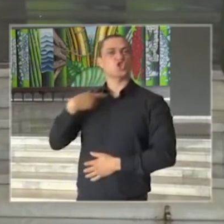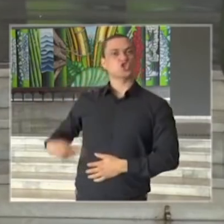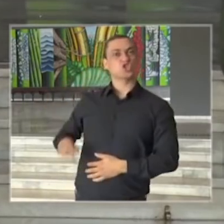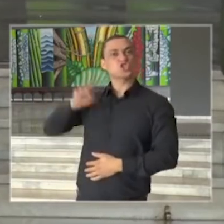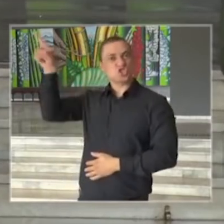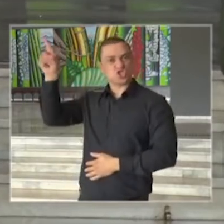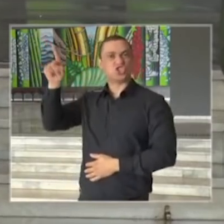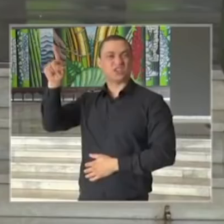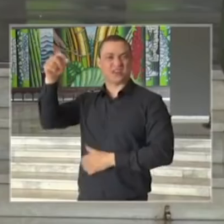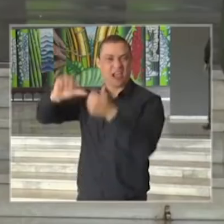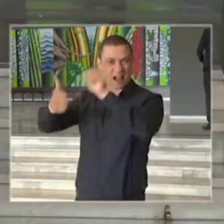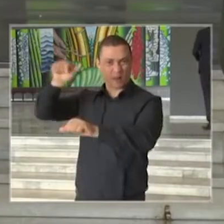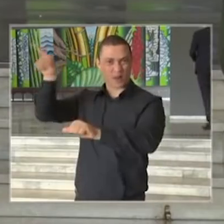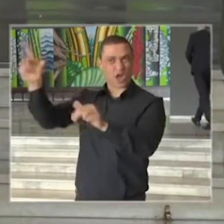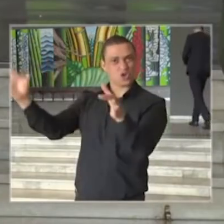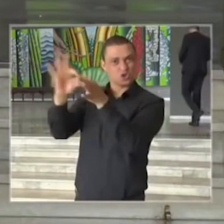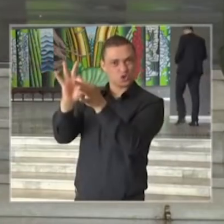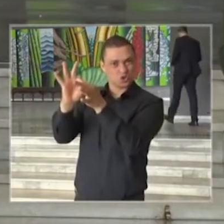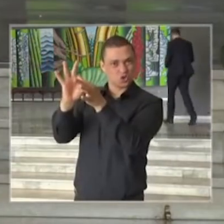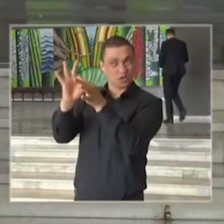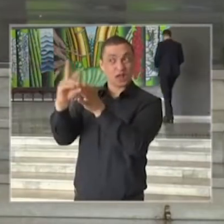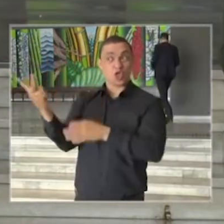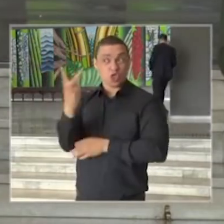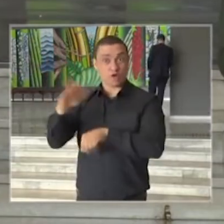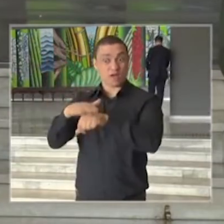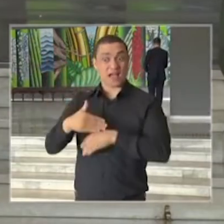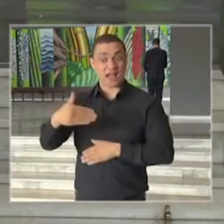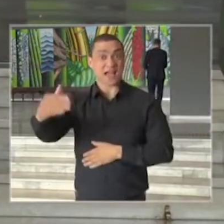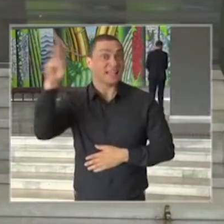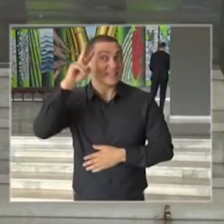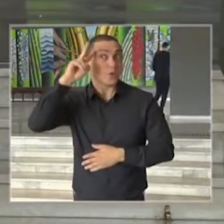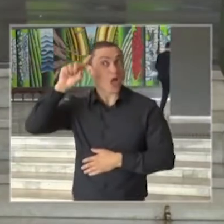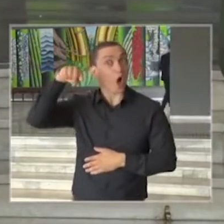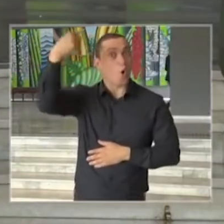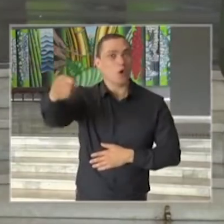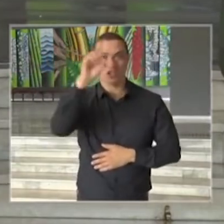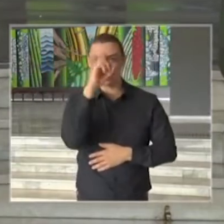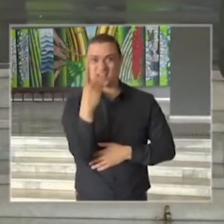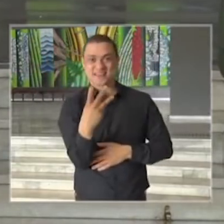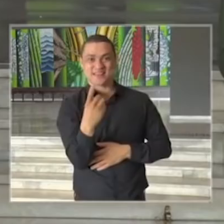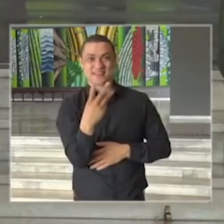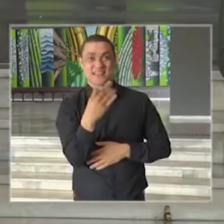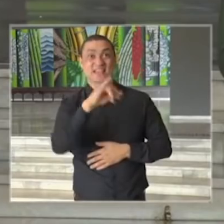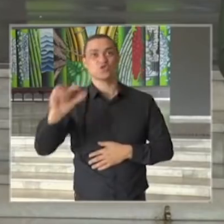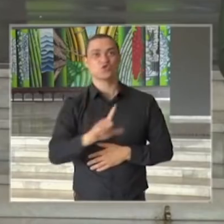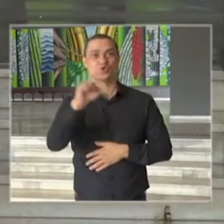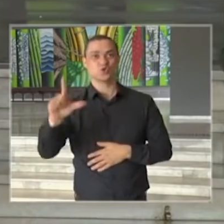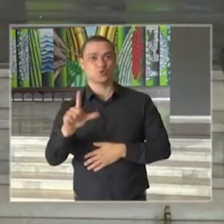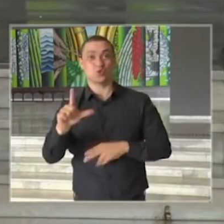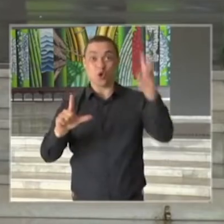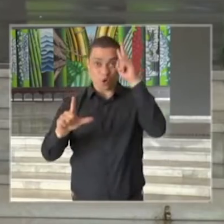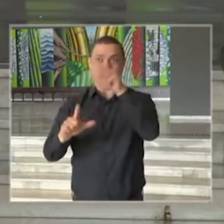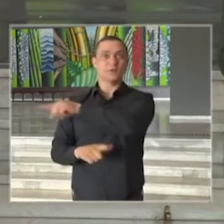o laboratório chinês. E a partir da próxima segunda-feira, dia 13 de julho,